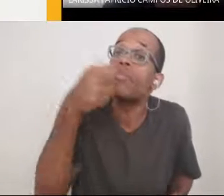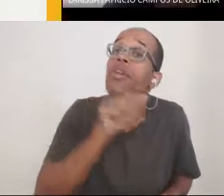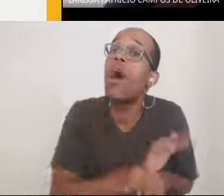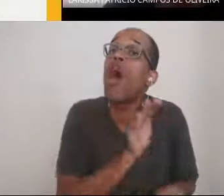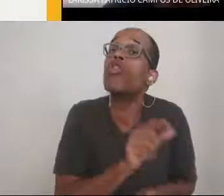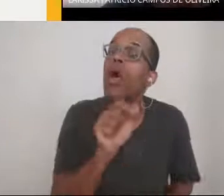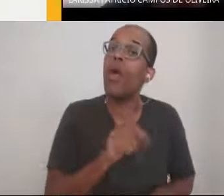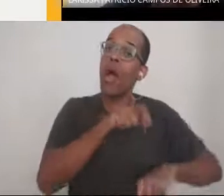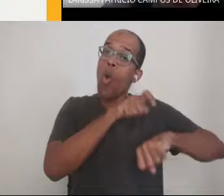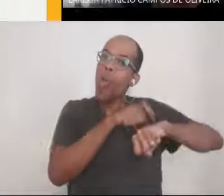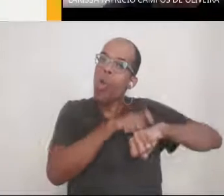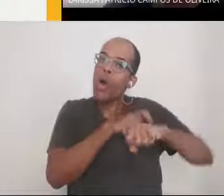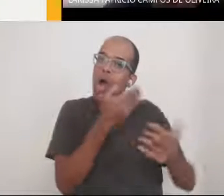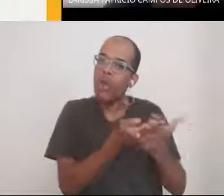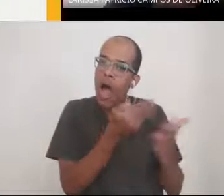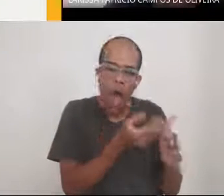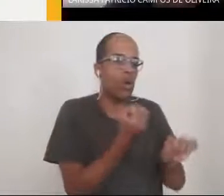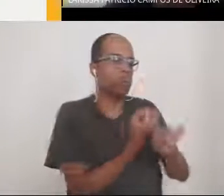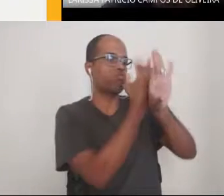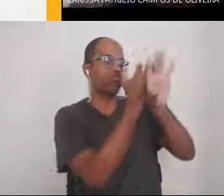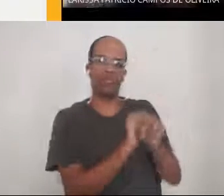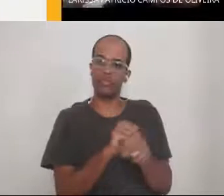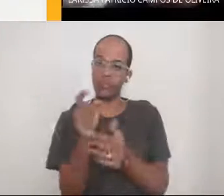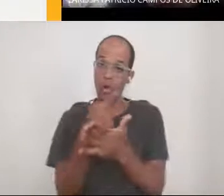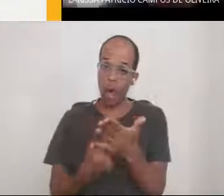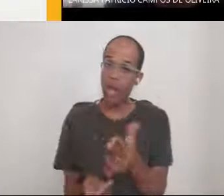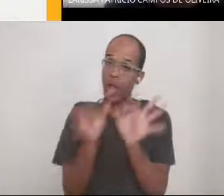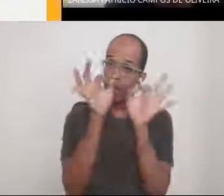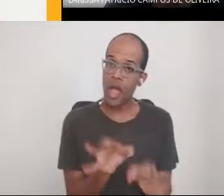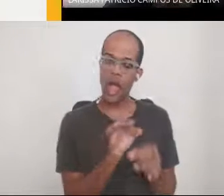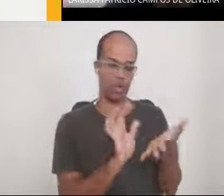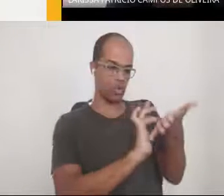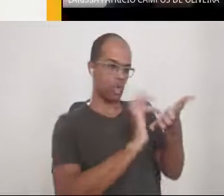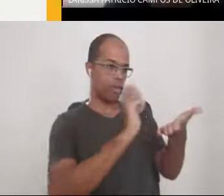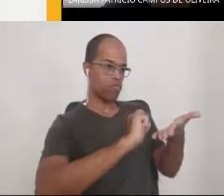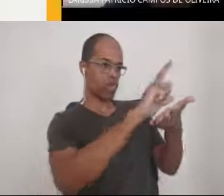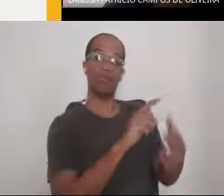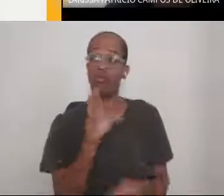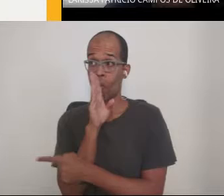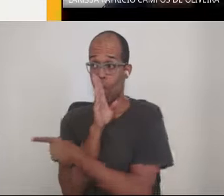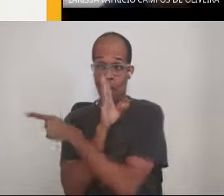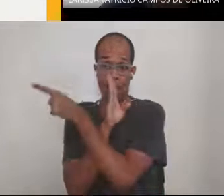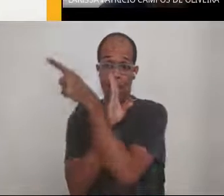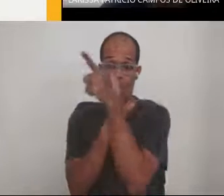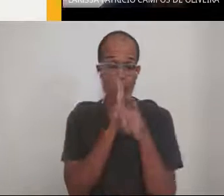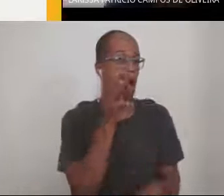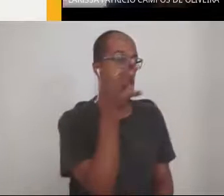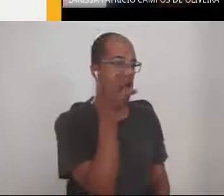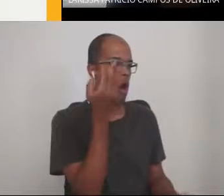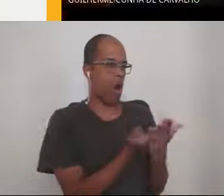aulas, com o caderninho aberto, com o tablet ligado, tudo silencioso e estudando. O resto o professor